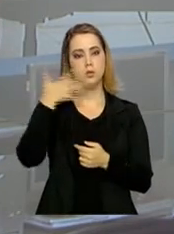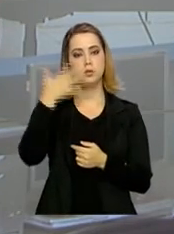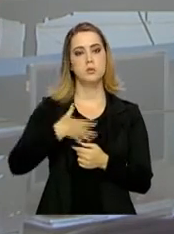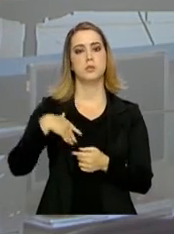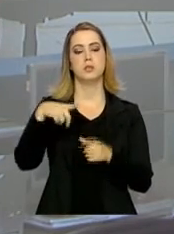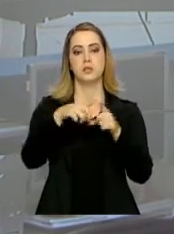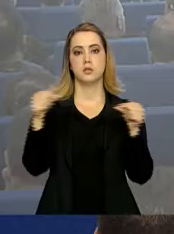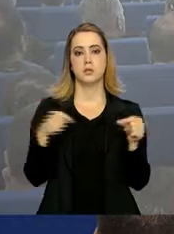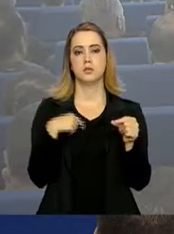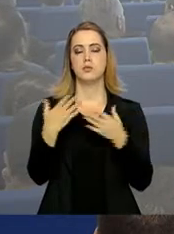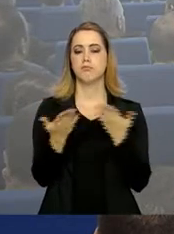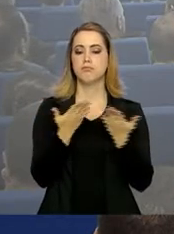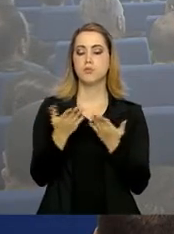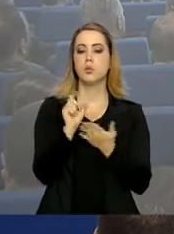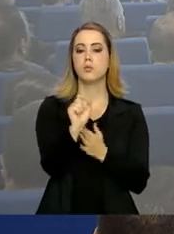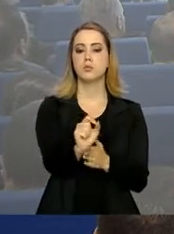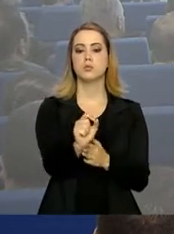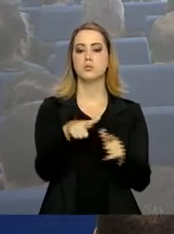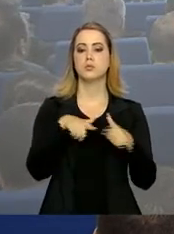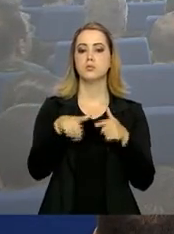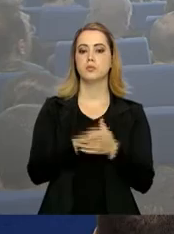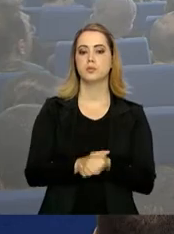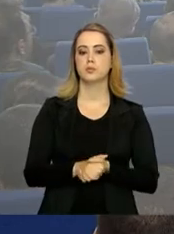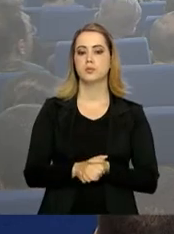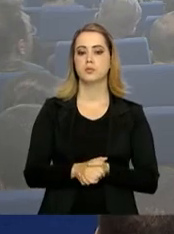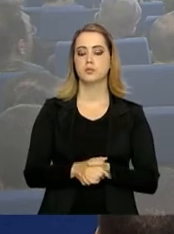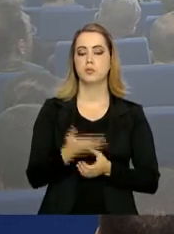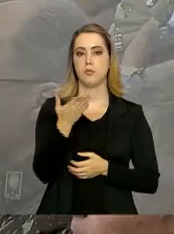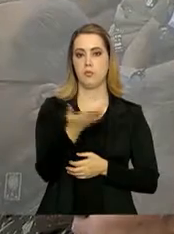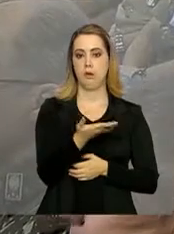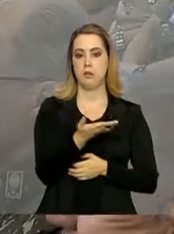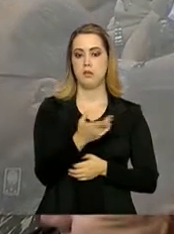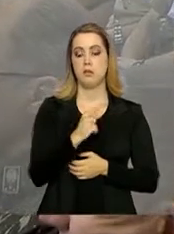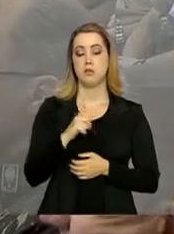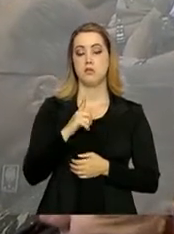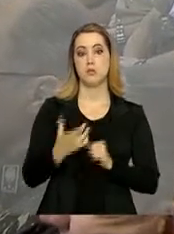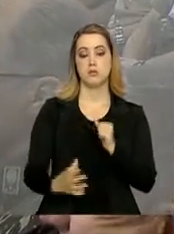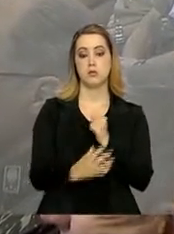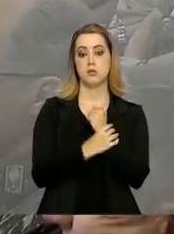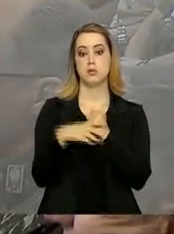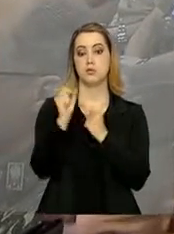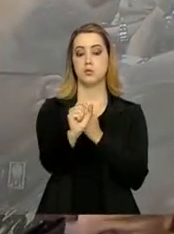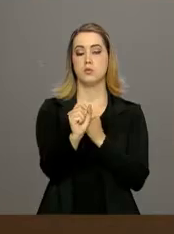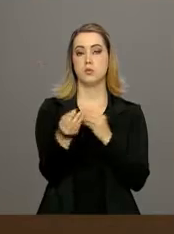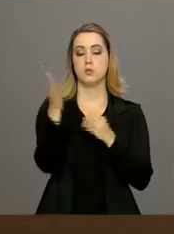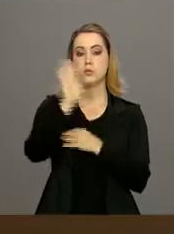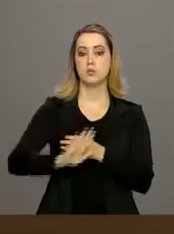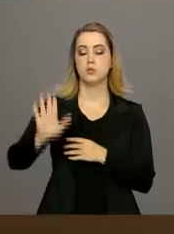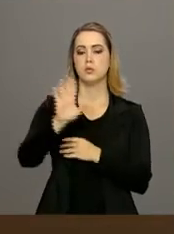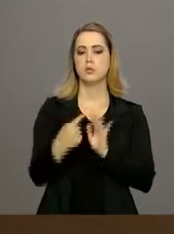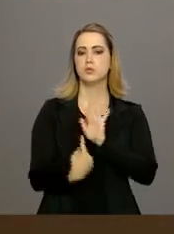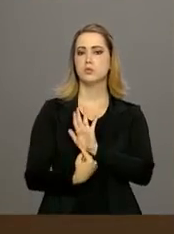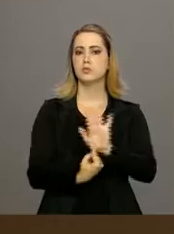balanço das ações. Neste seminário, um balanço das ações da Defesa Nacional. Os números